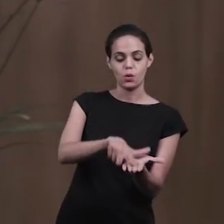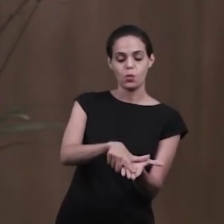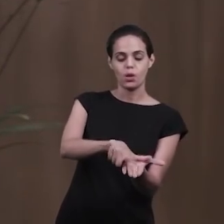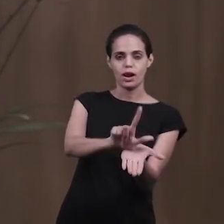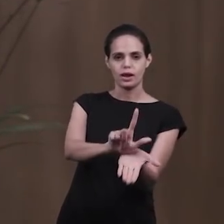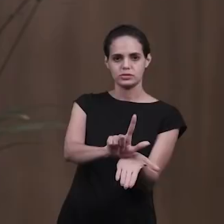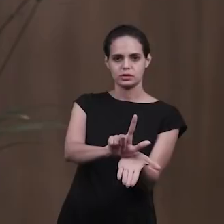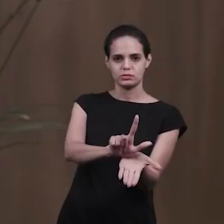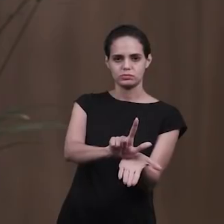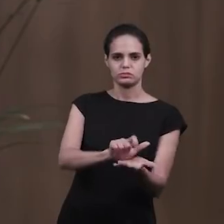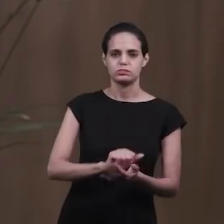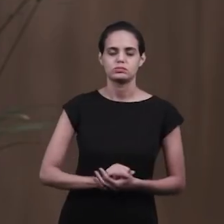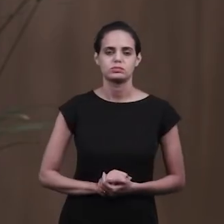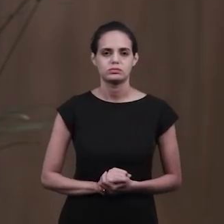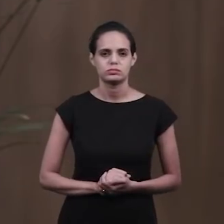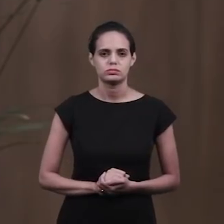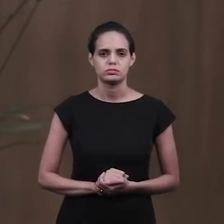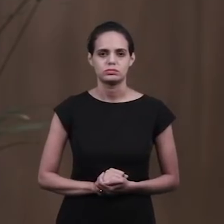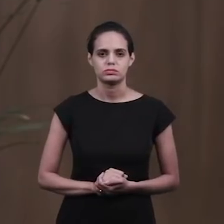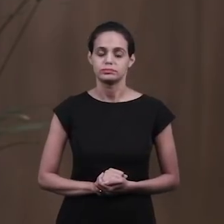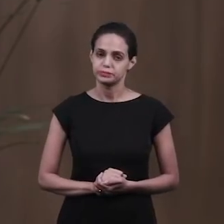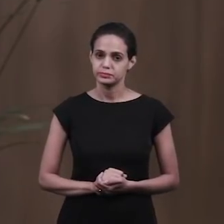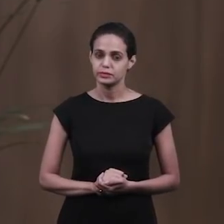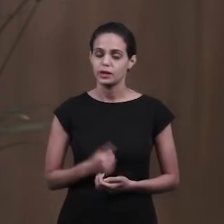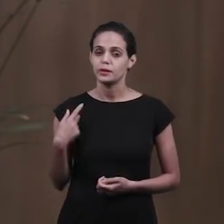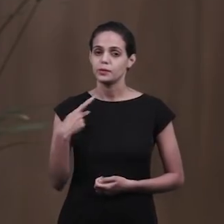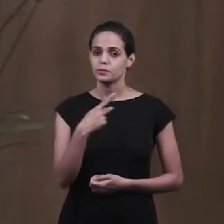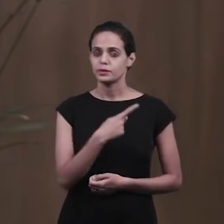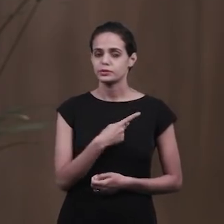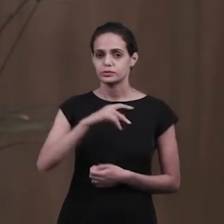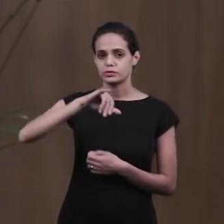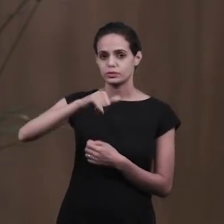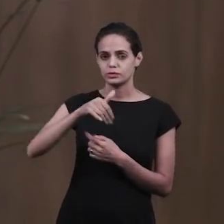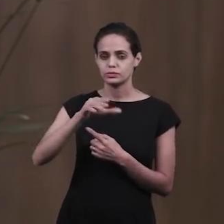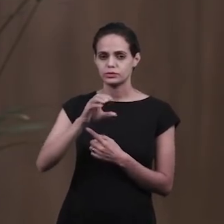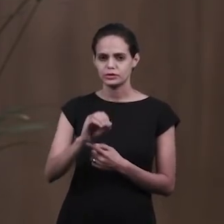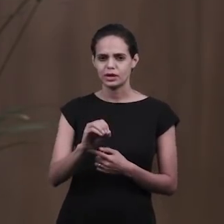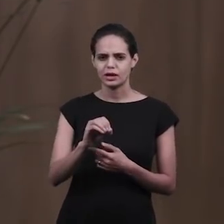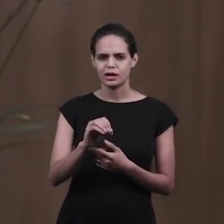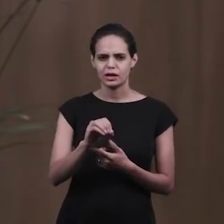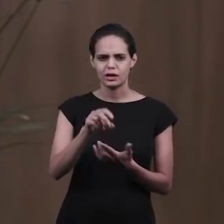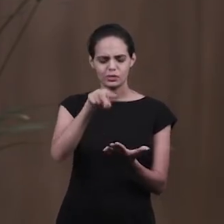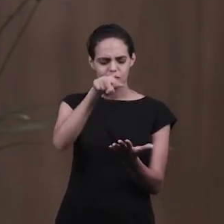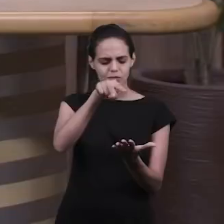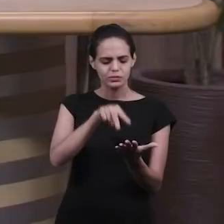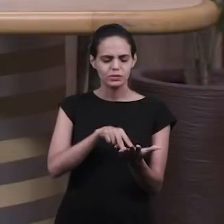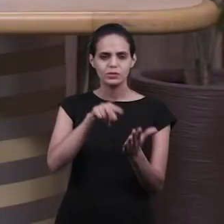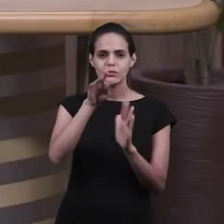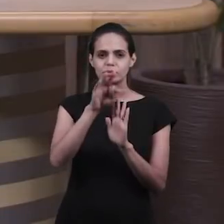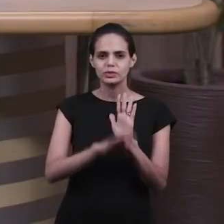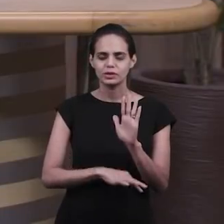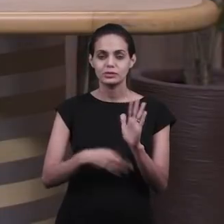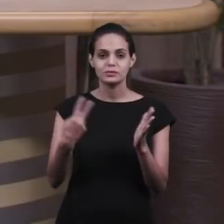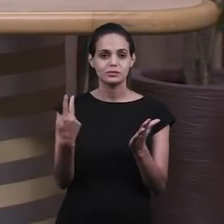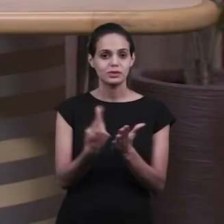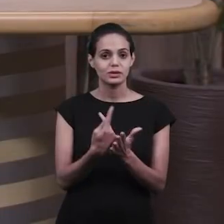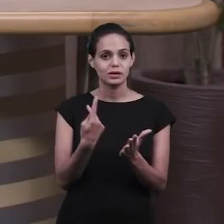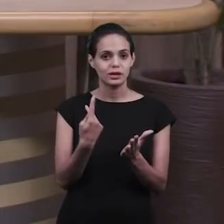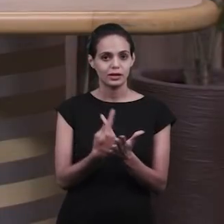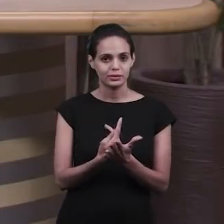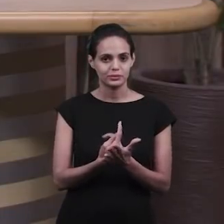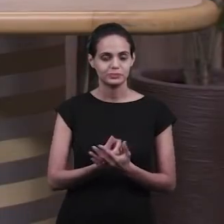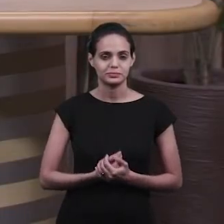E o Jairo tinha uma dificuldade de leitura e tal, e leu o texto errado. Em vez dele